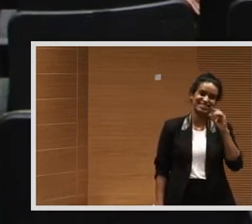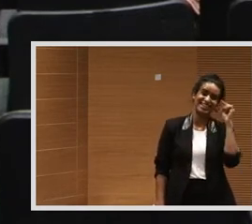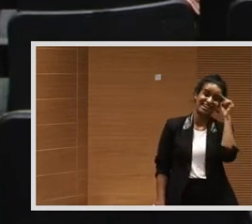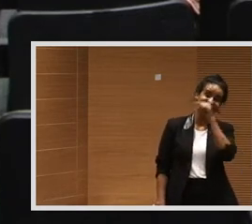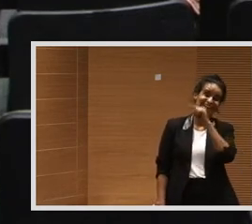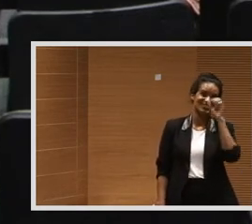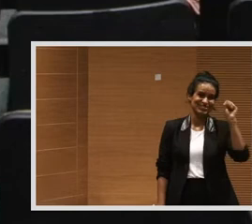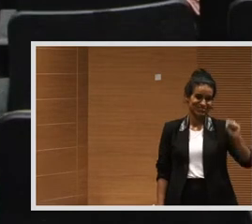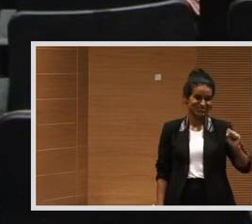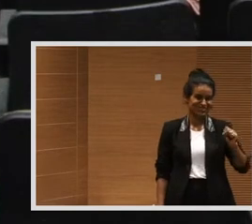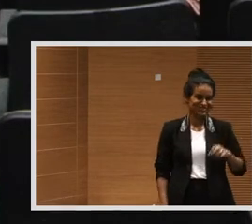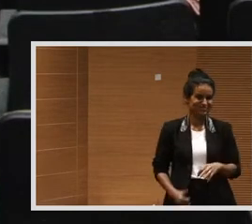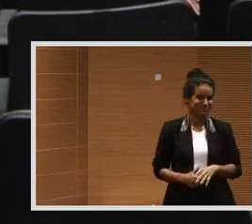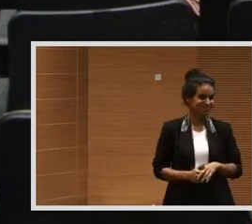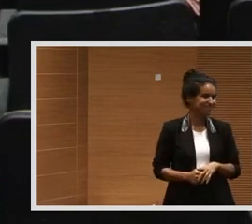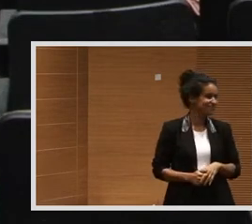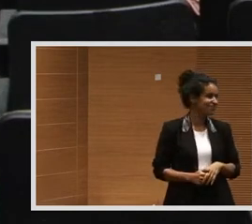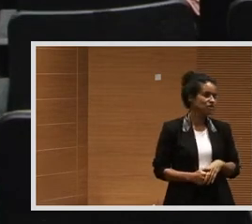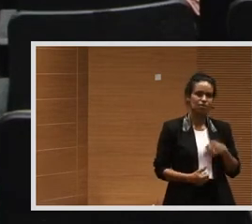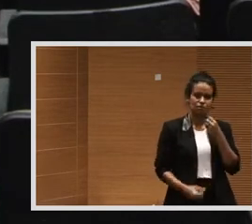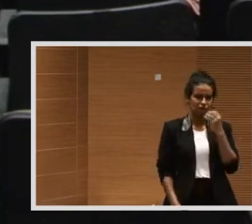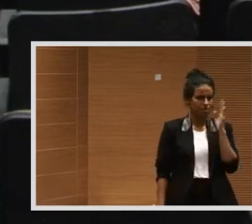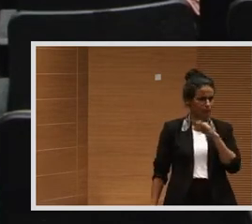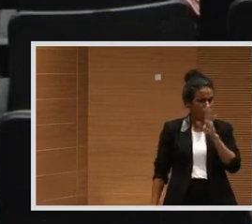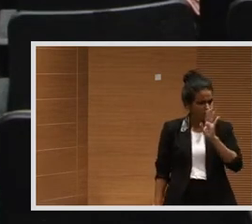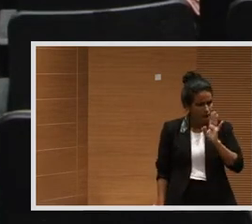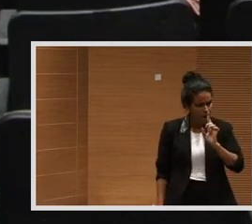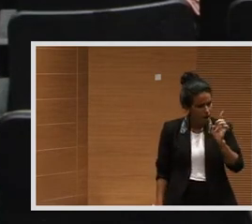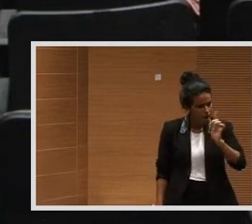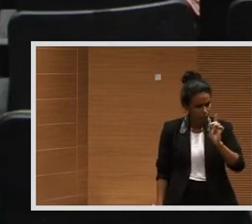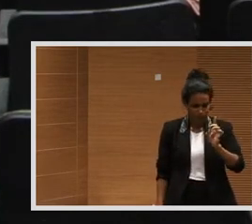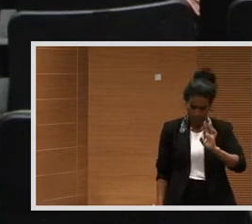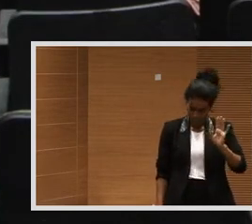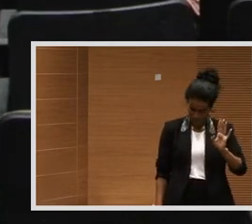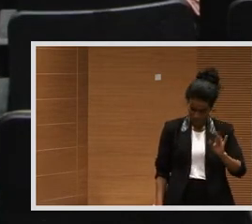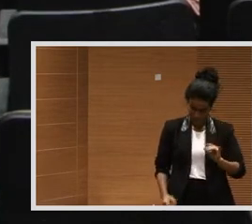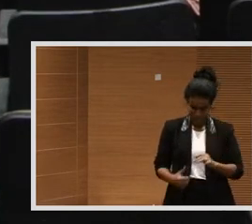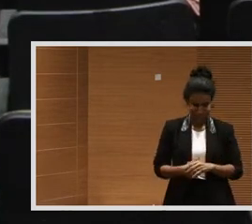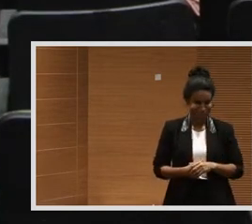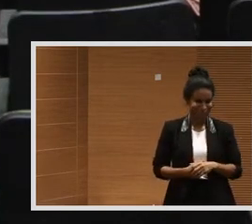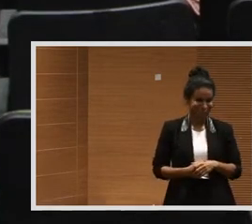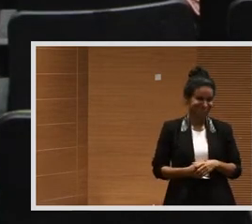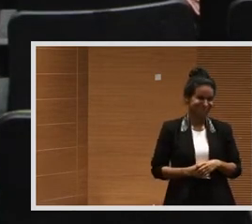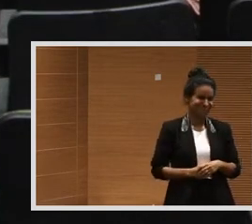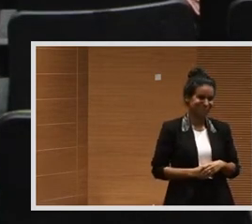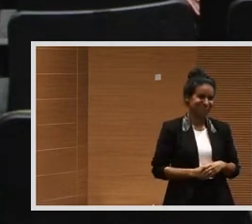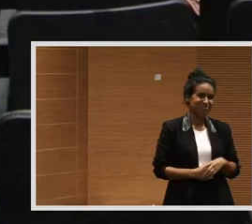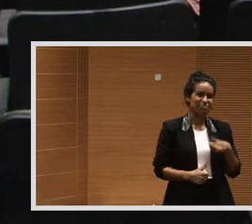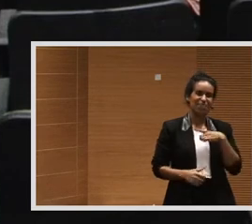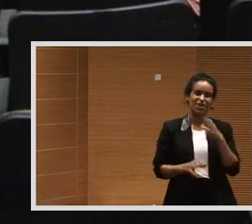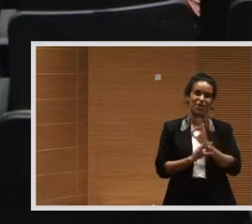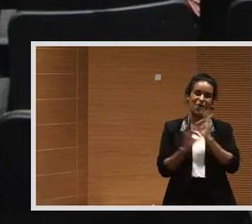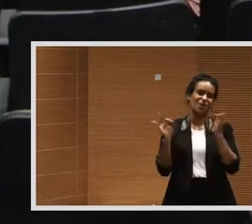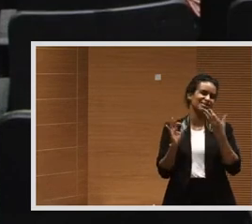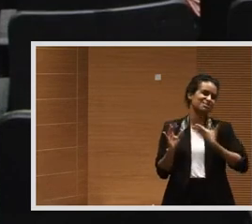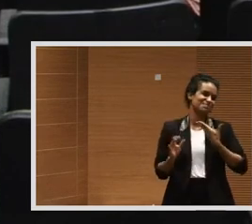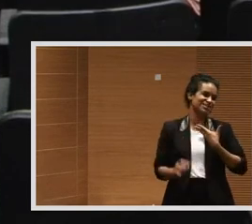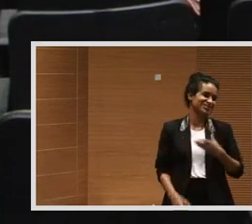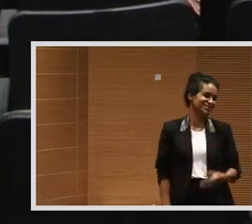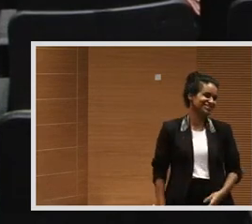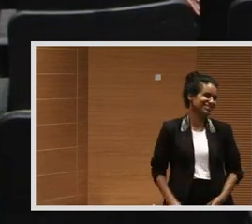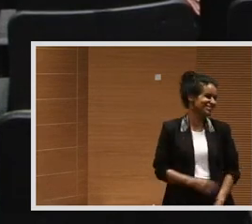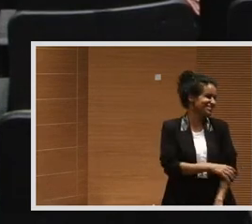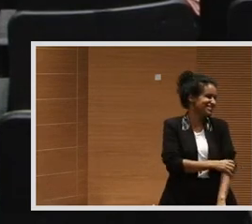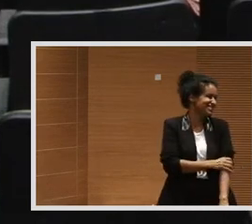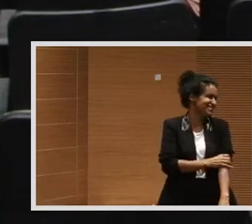inclusive. Não, não falei mal do Rio Grande do Sul, não, hein? Não, não, não. Eu tenho ótimos amigos. É?